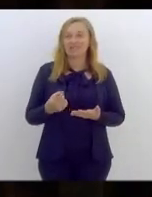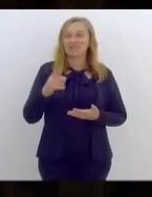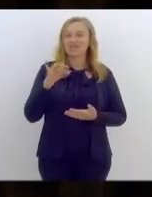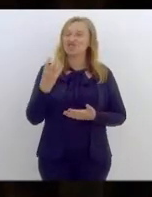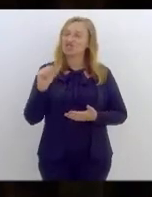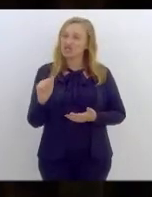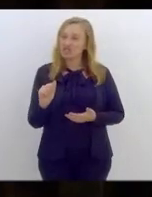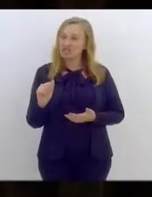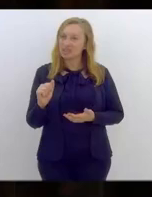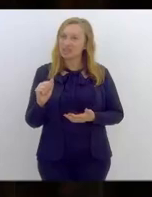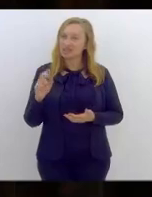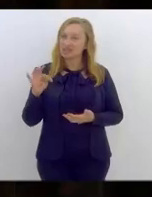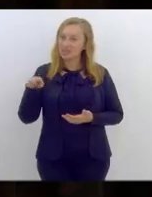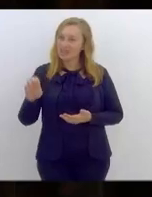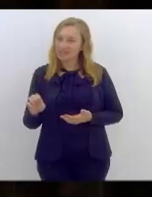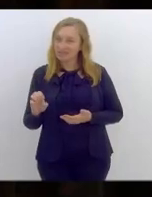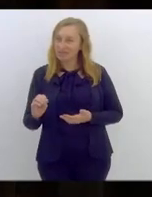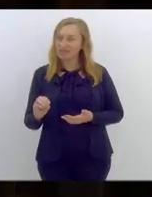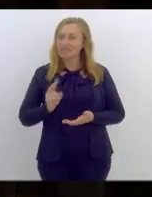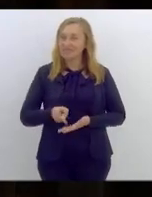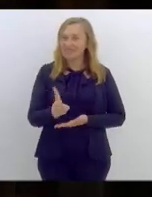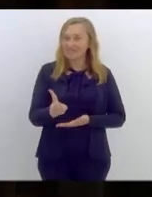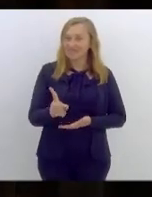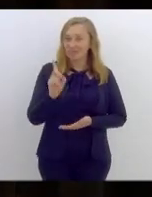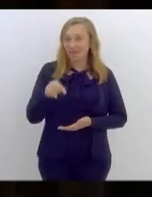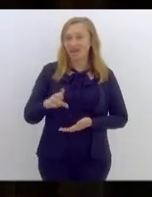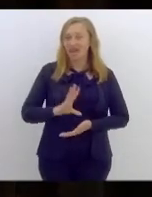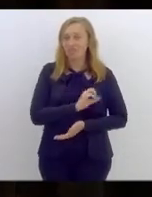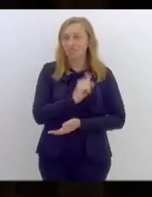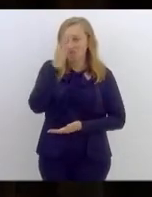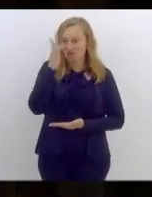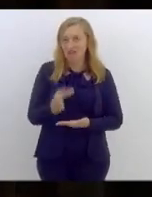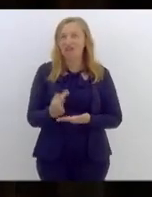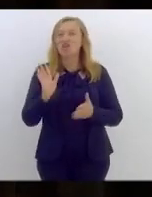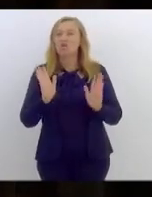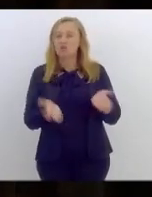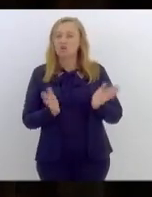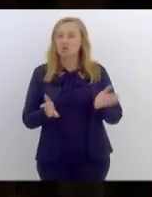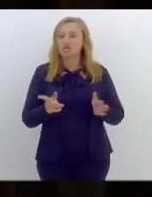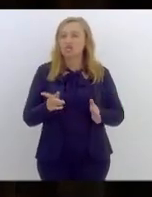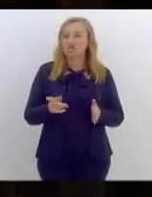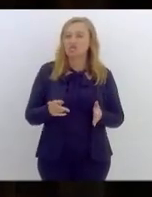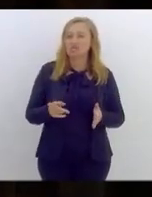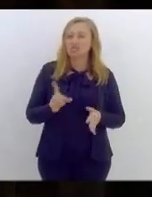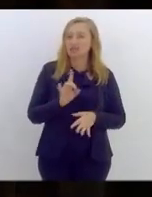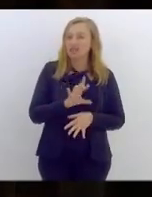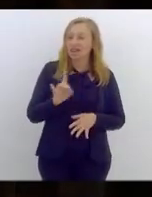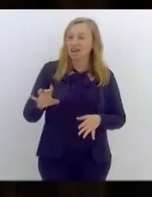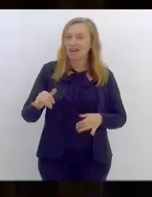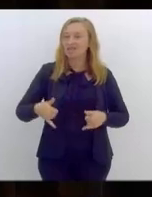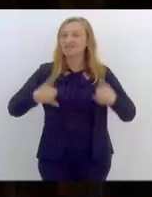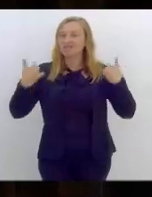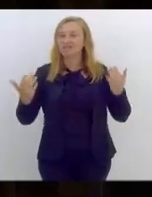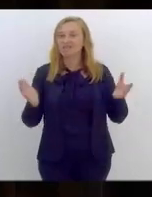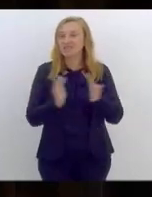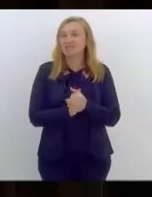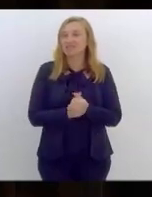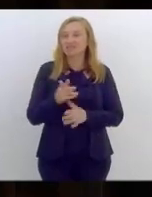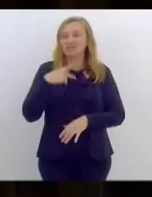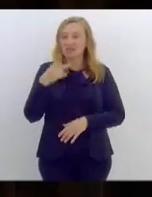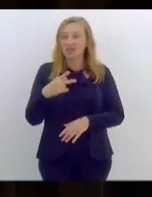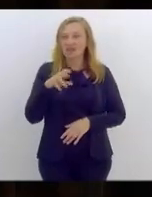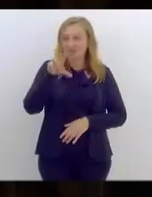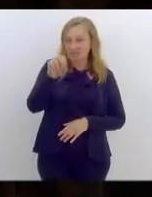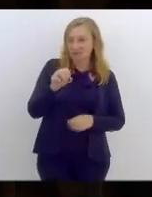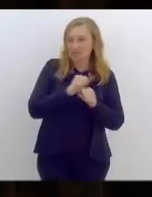Xavier e Clementino Kelé é e sempre foi amor e fé. E hoje a gente diz, a cada aniversário deles de casamento, a gente dizia